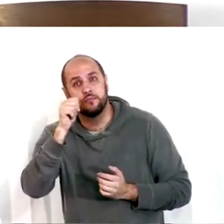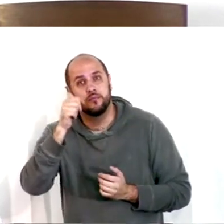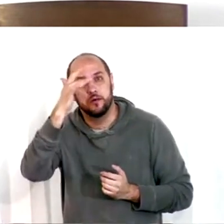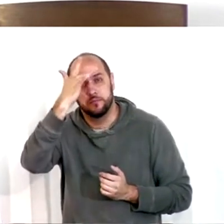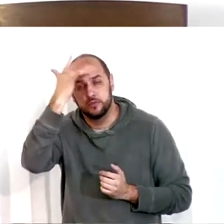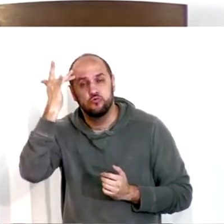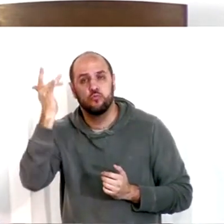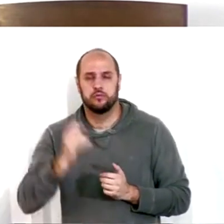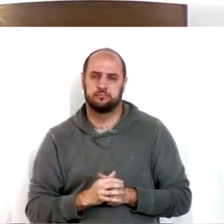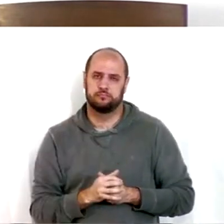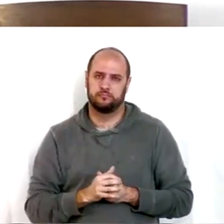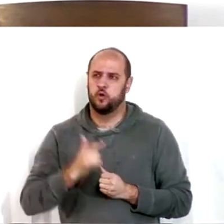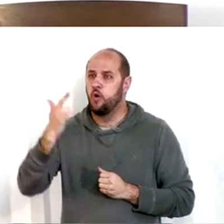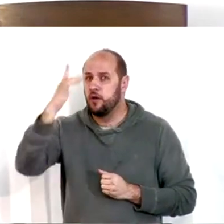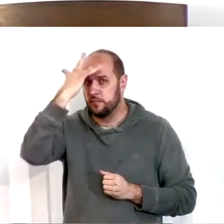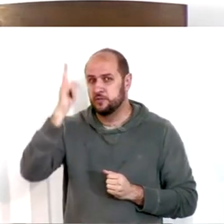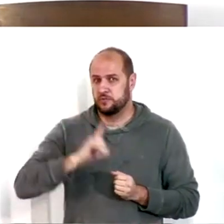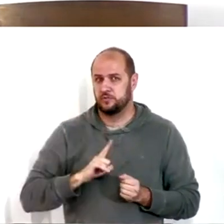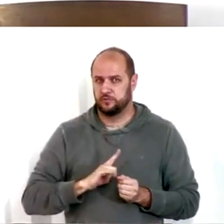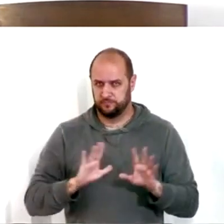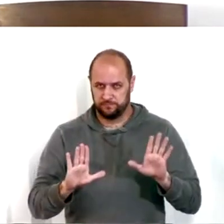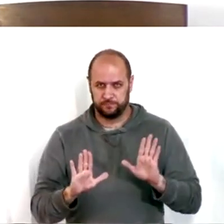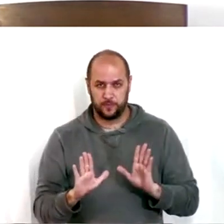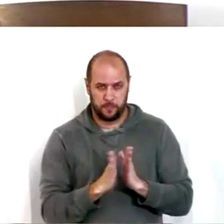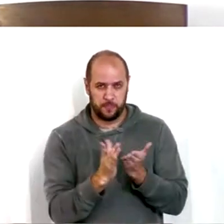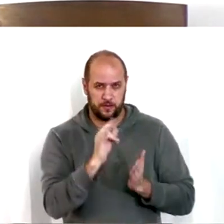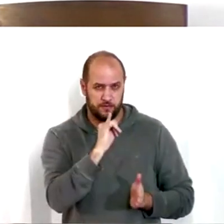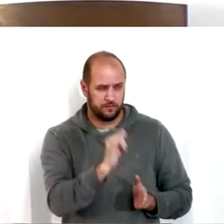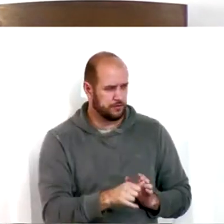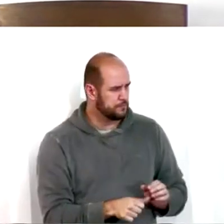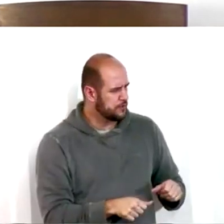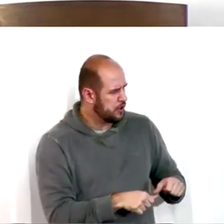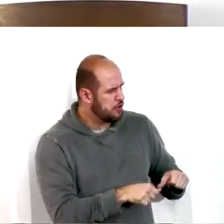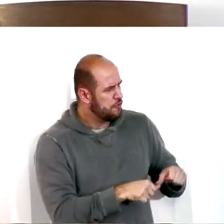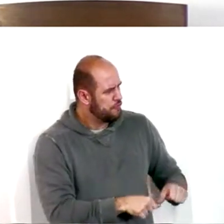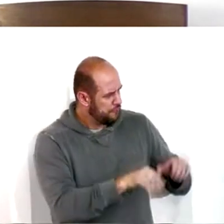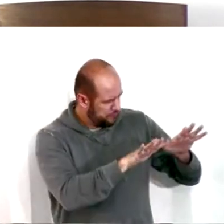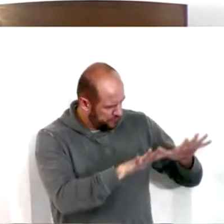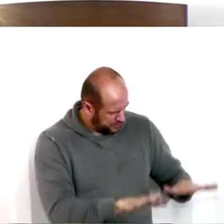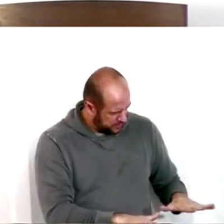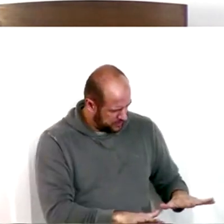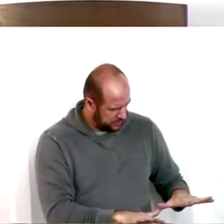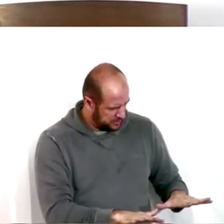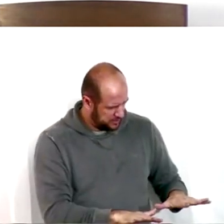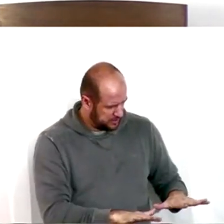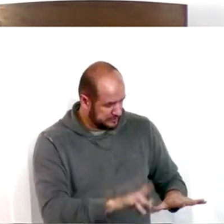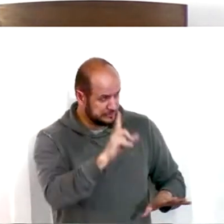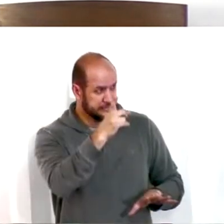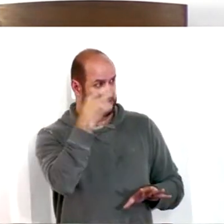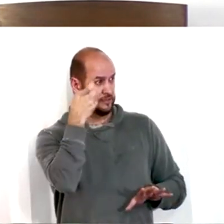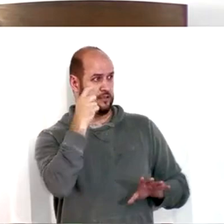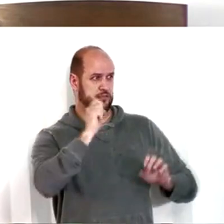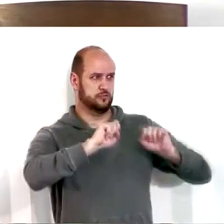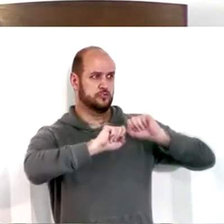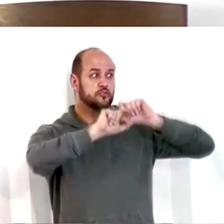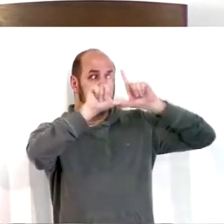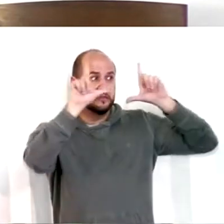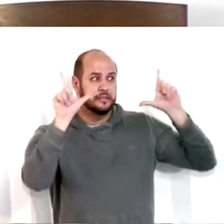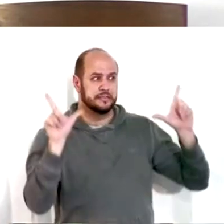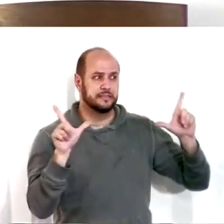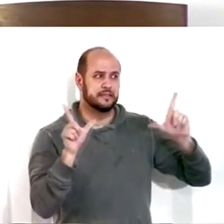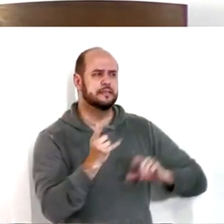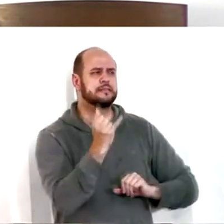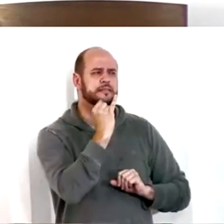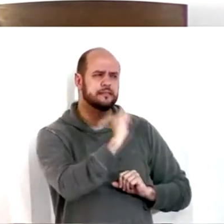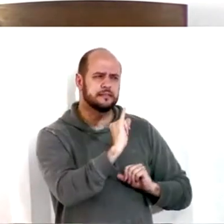Boaz. O texto continua dizendo: fica-te aqui desta noite, e será que pela manhã, se ele te